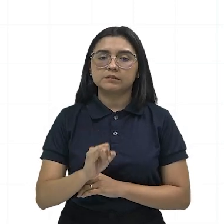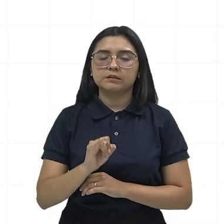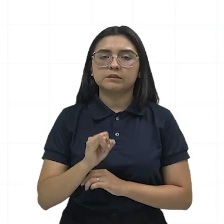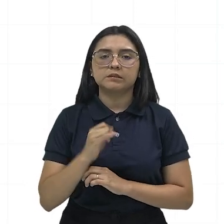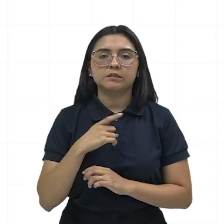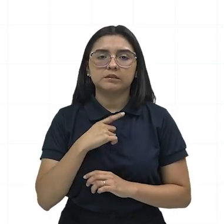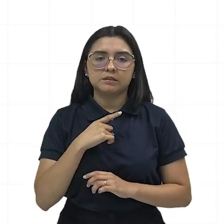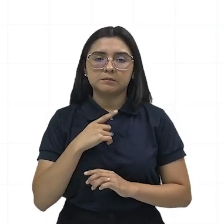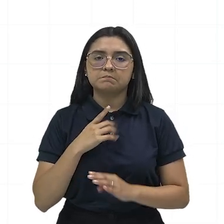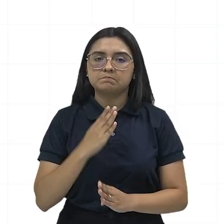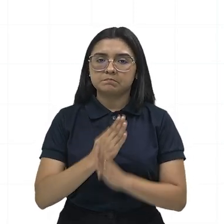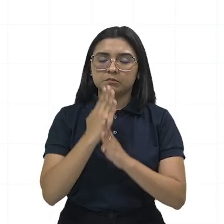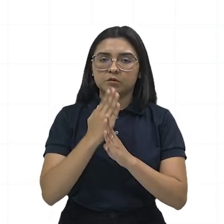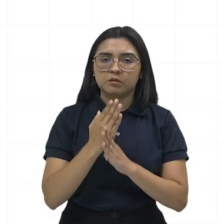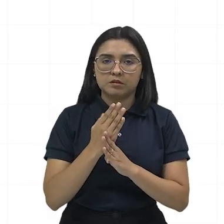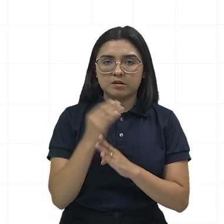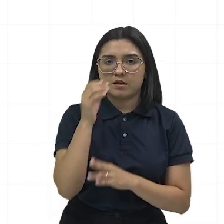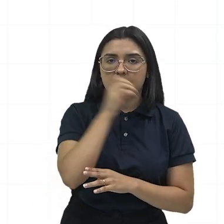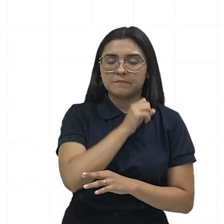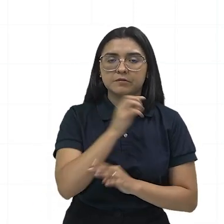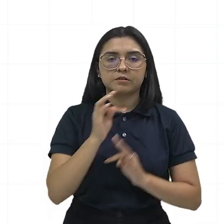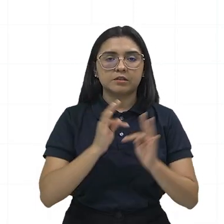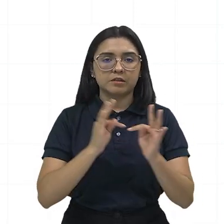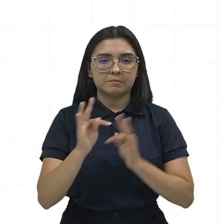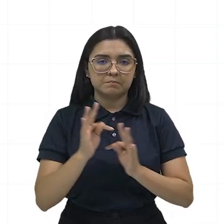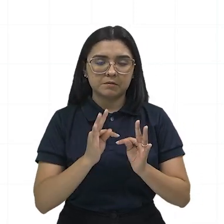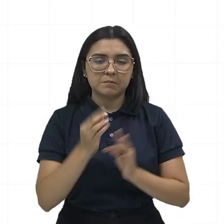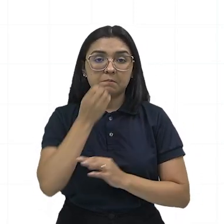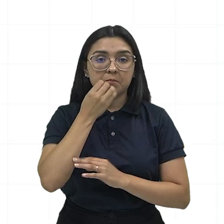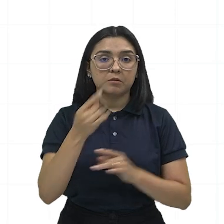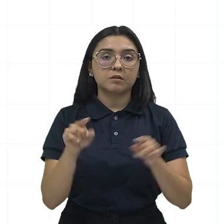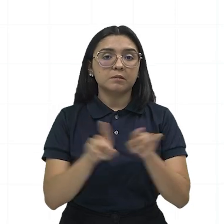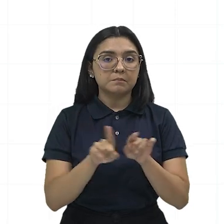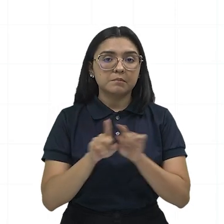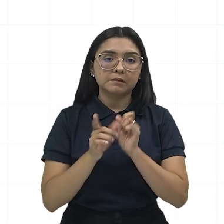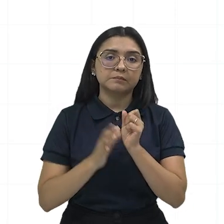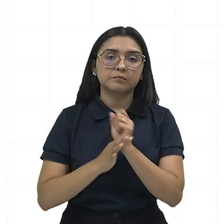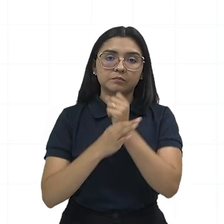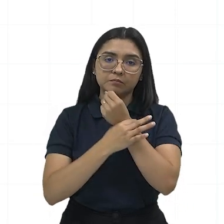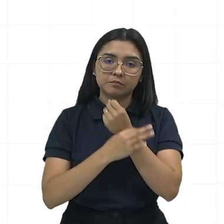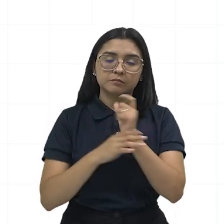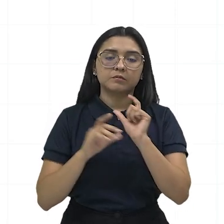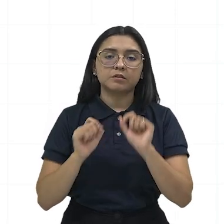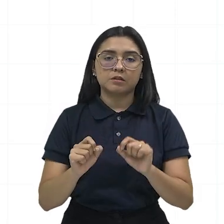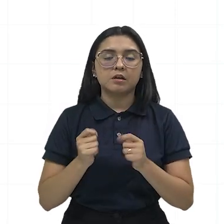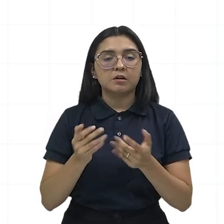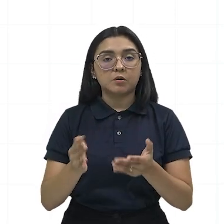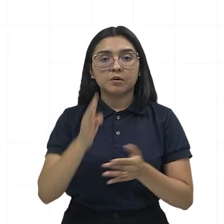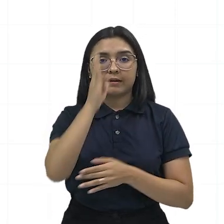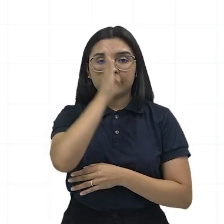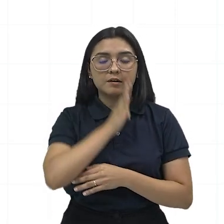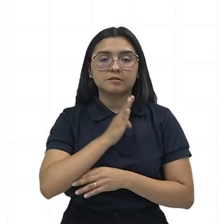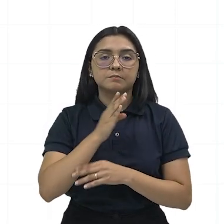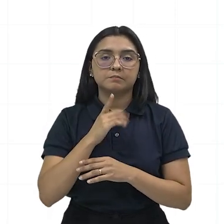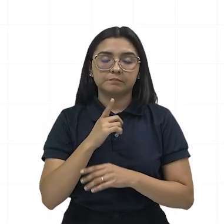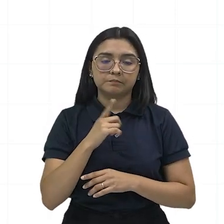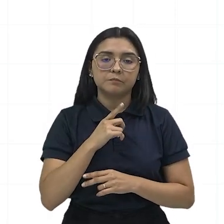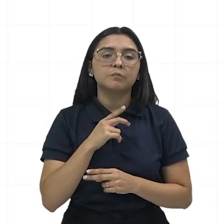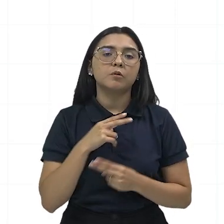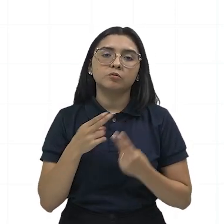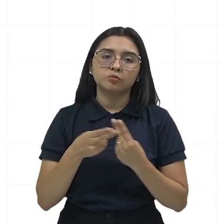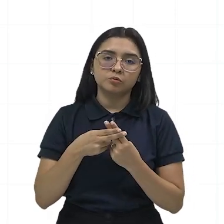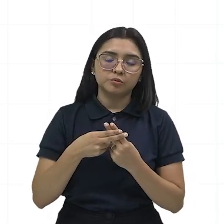o tratamento é eficaz, seguro e é oferecido gratuitamente pelo nosso Sistema Único